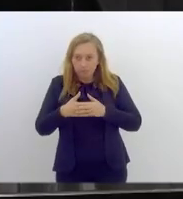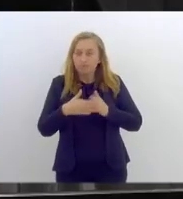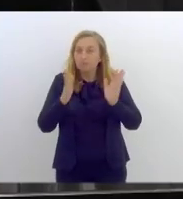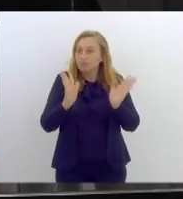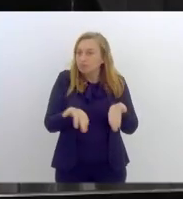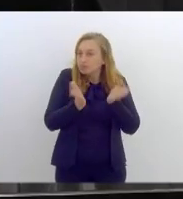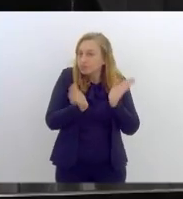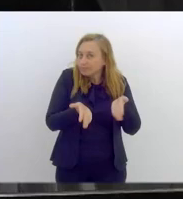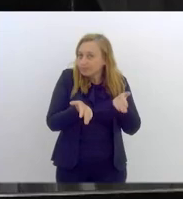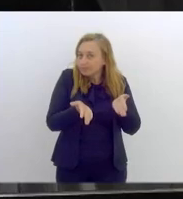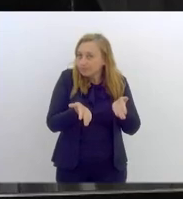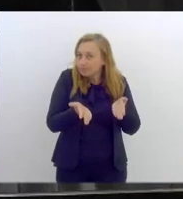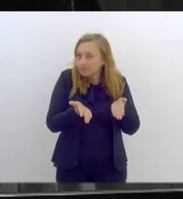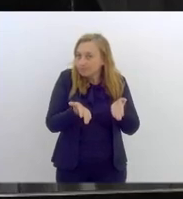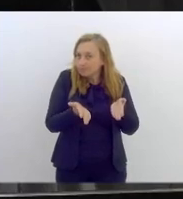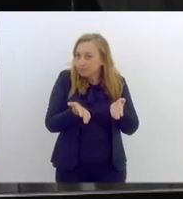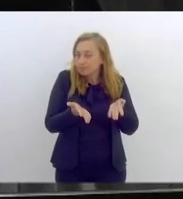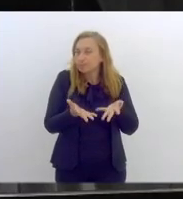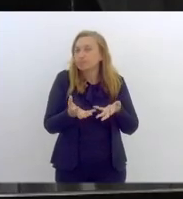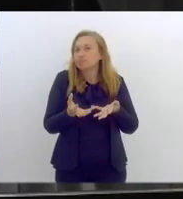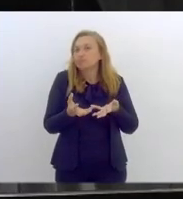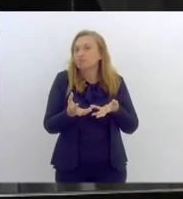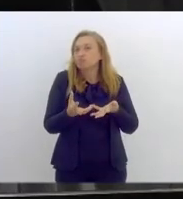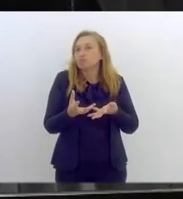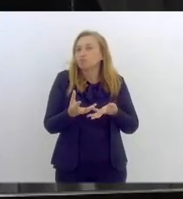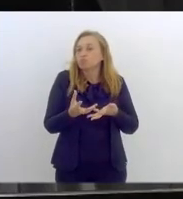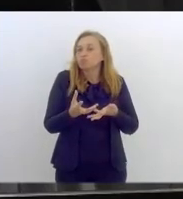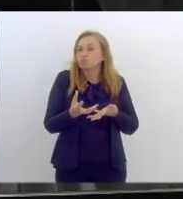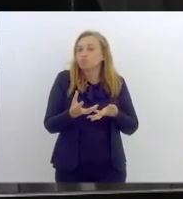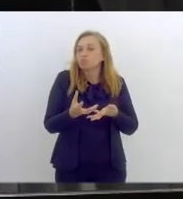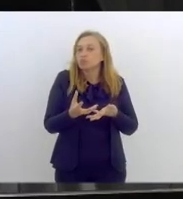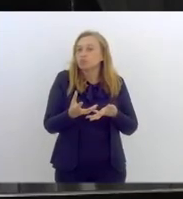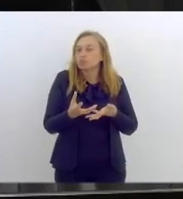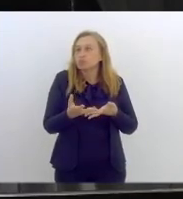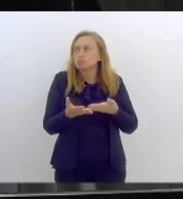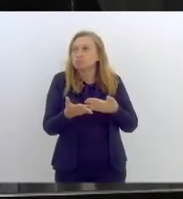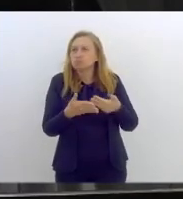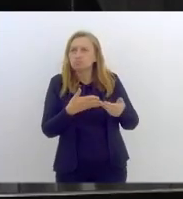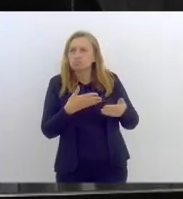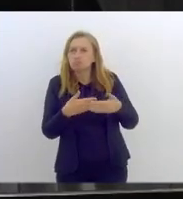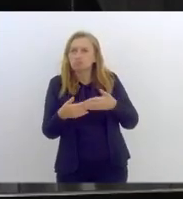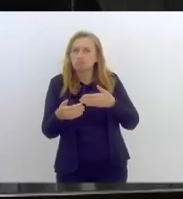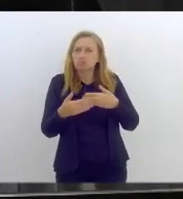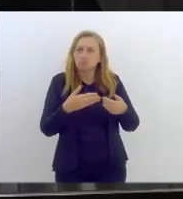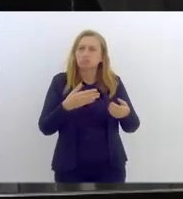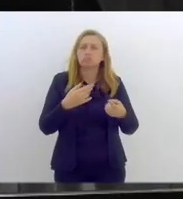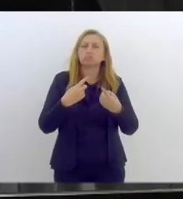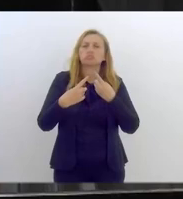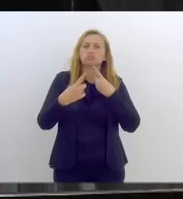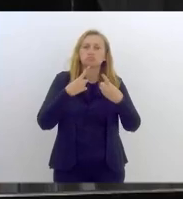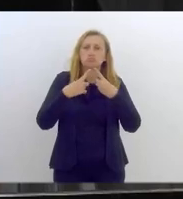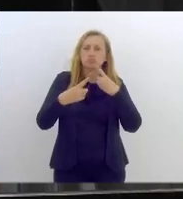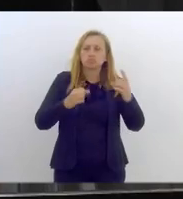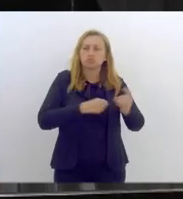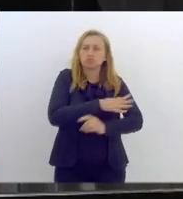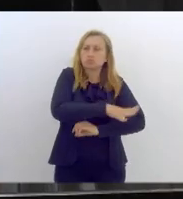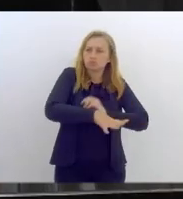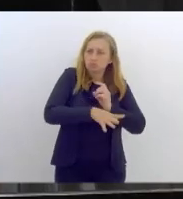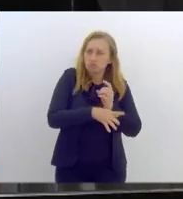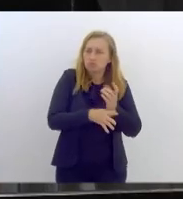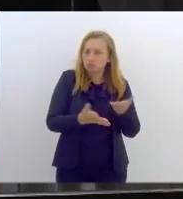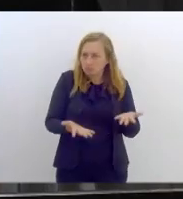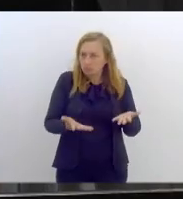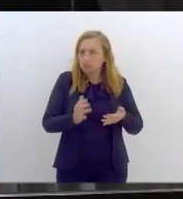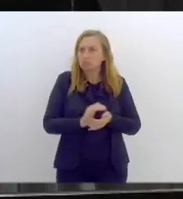hoje é se vem de espíritos de qualquer debate nessa sociedade e que